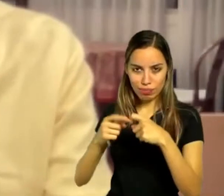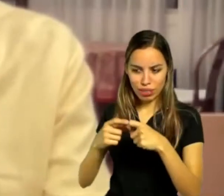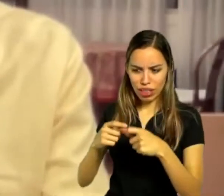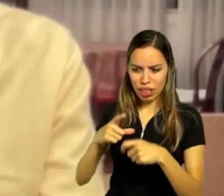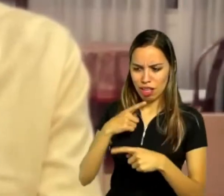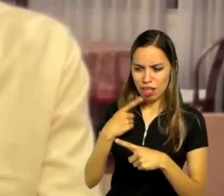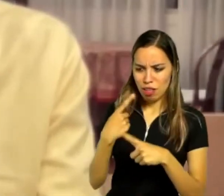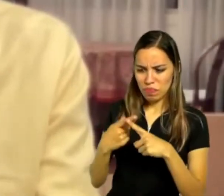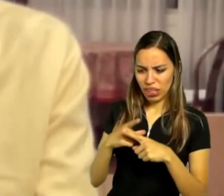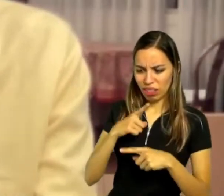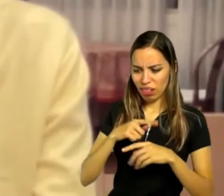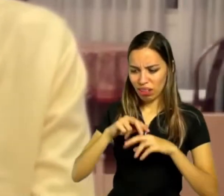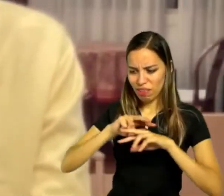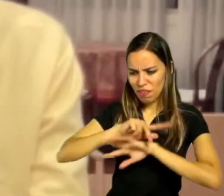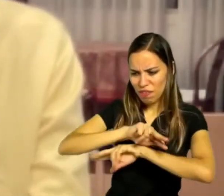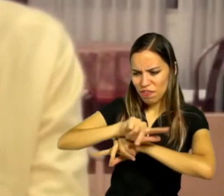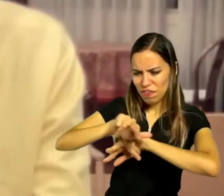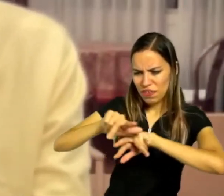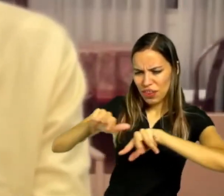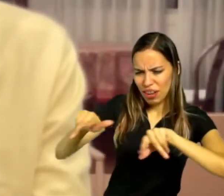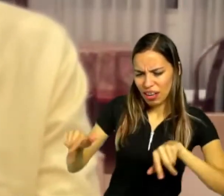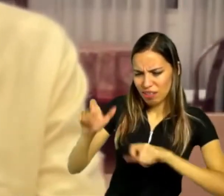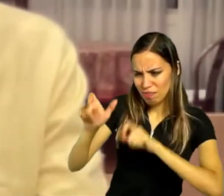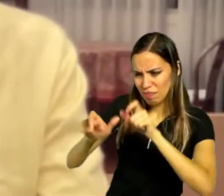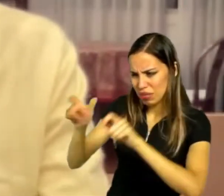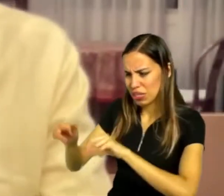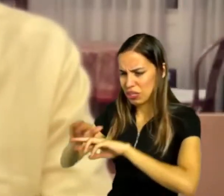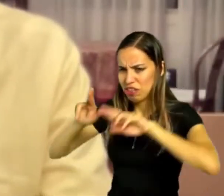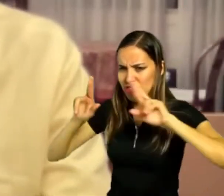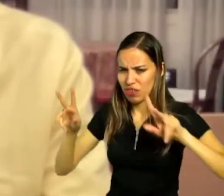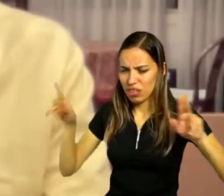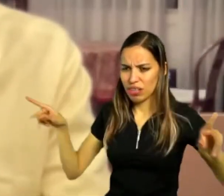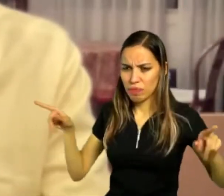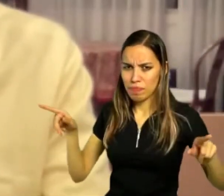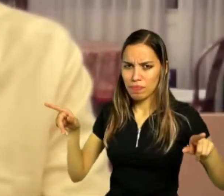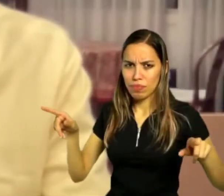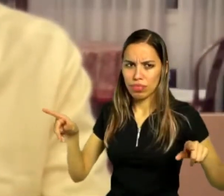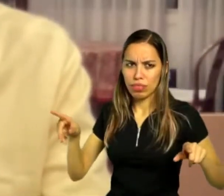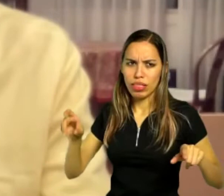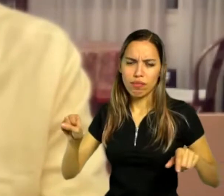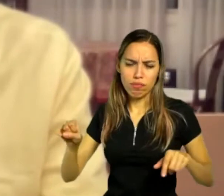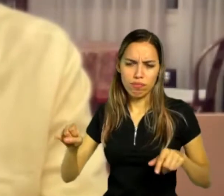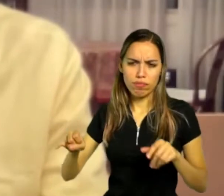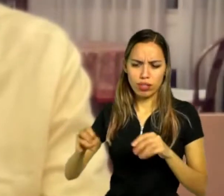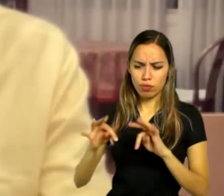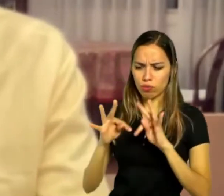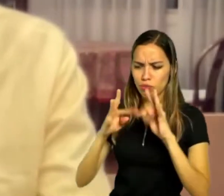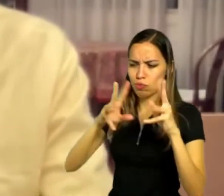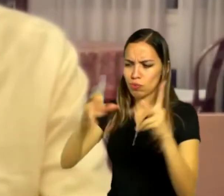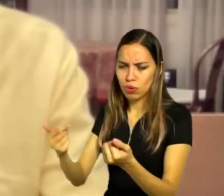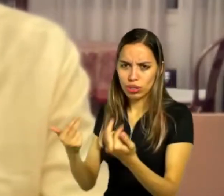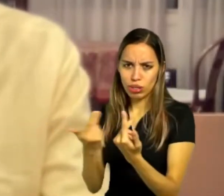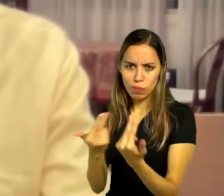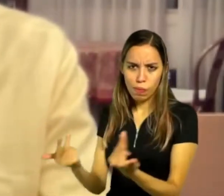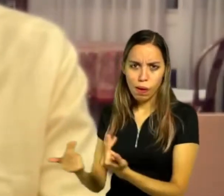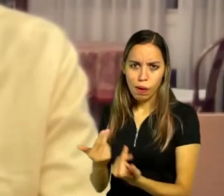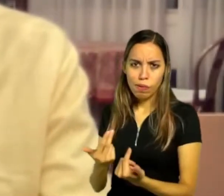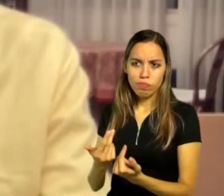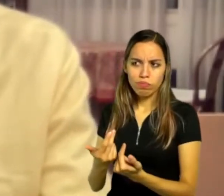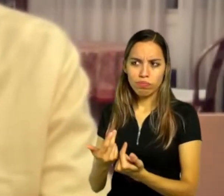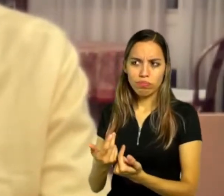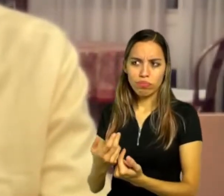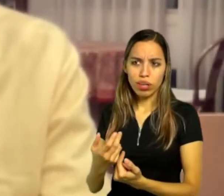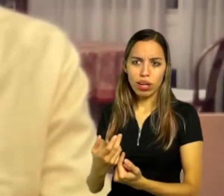Se todos fossem iguais, a medicina seria uma ciência só e acabou, não é? Mas não é. A medicina é uma ciência e é uma arte ao